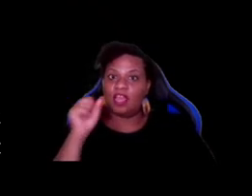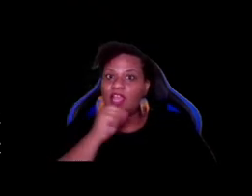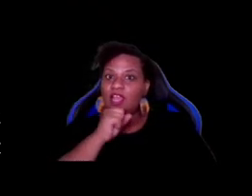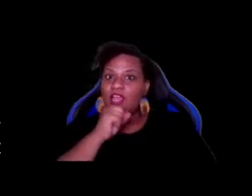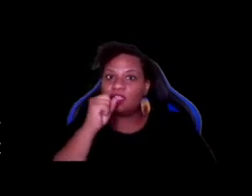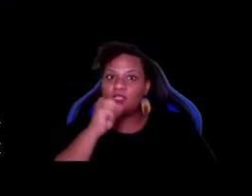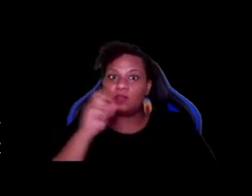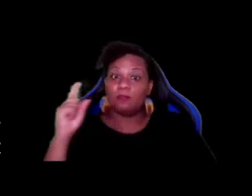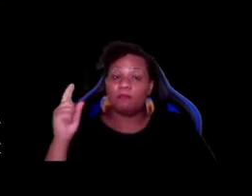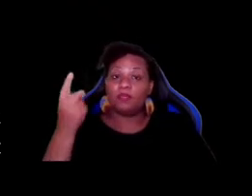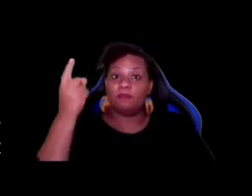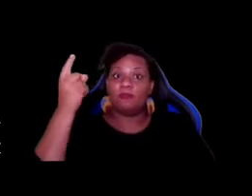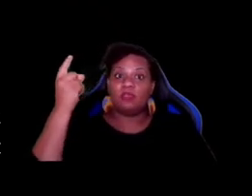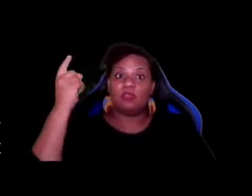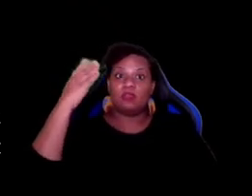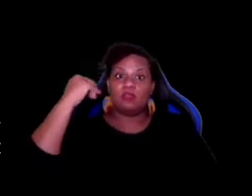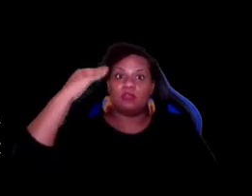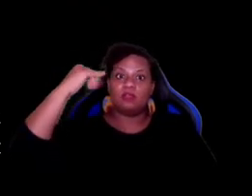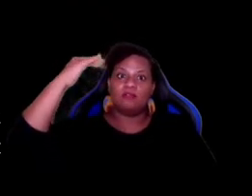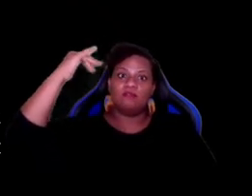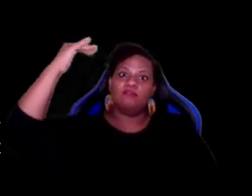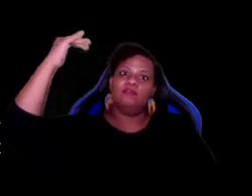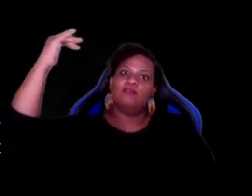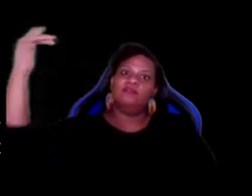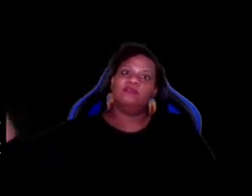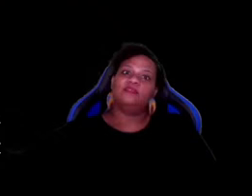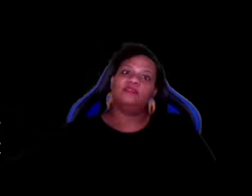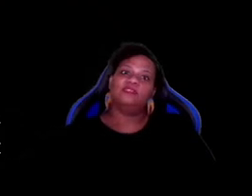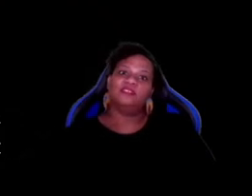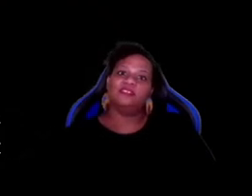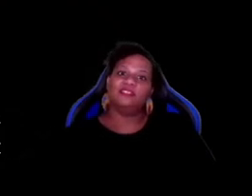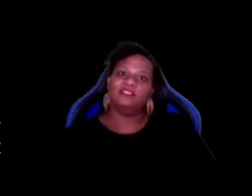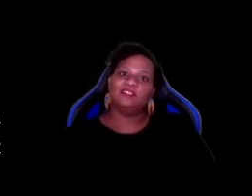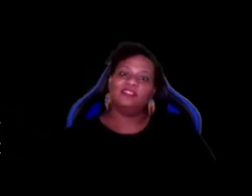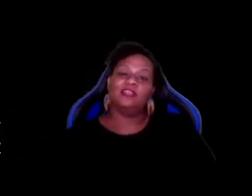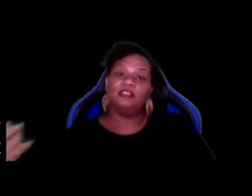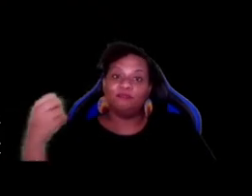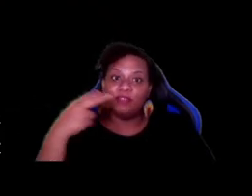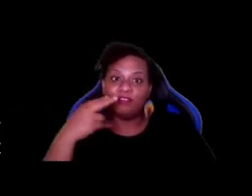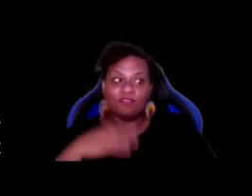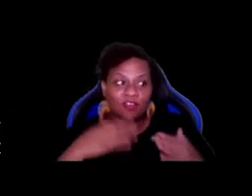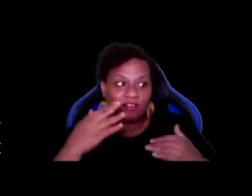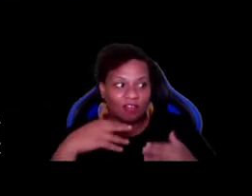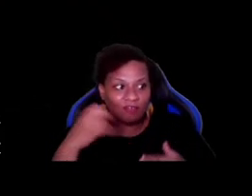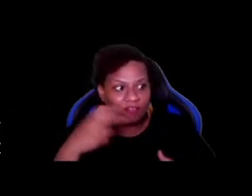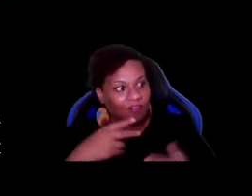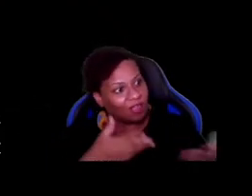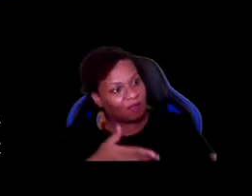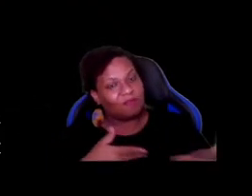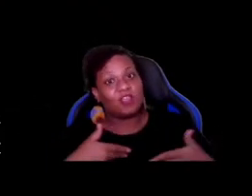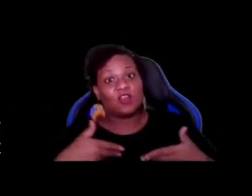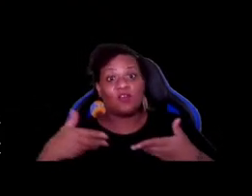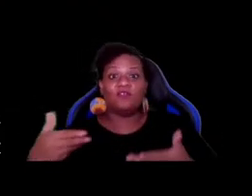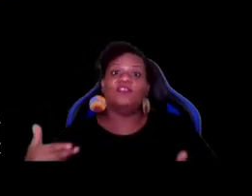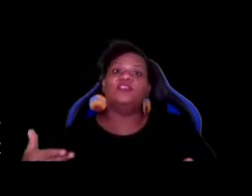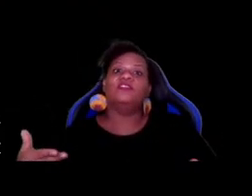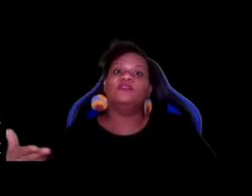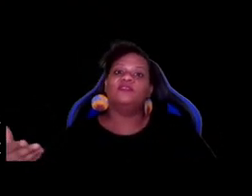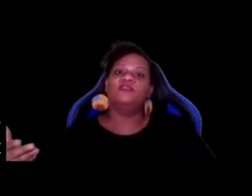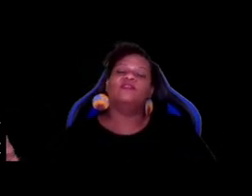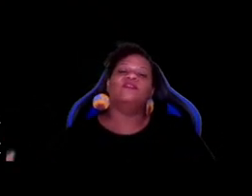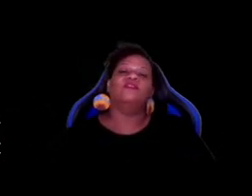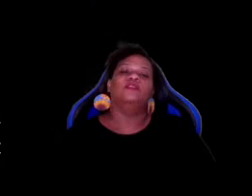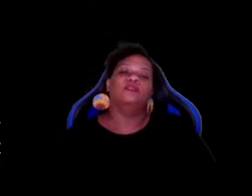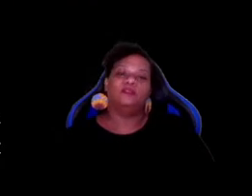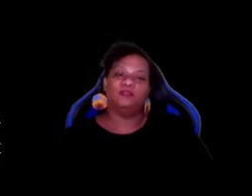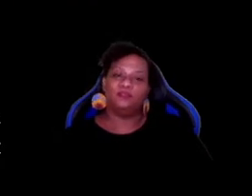grande cantora assim que me viu tocando e me convidou para ir gravar com ela